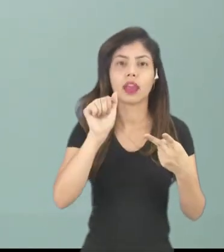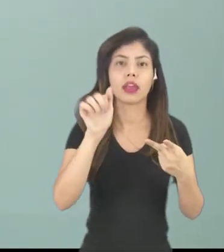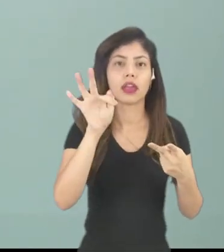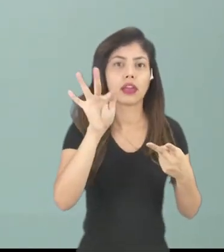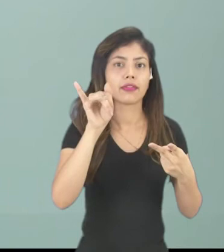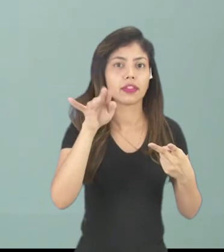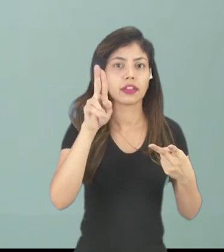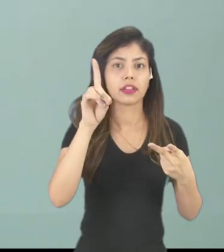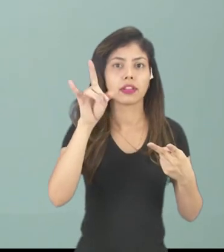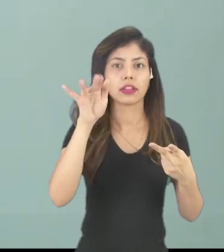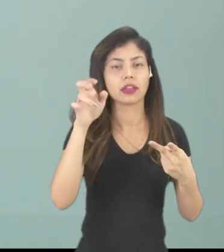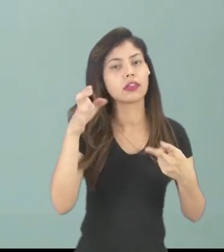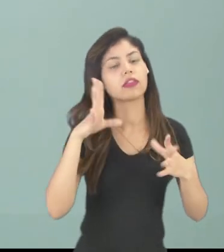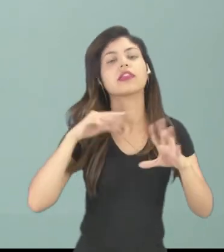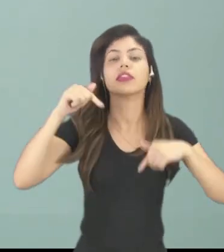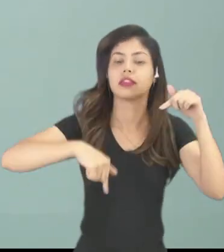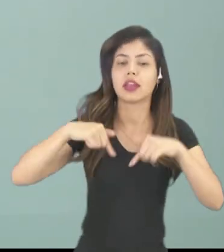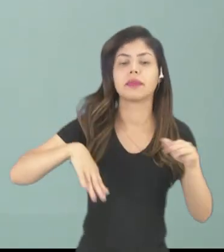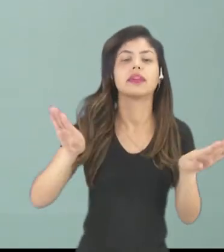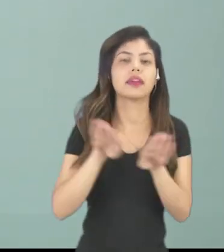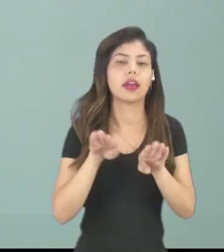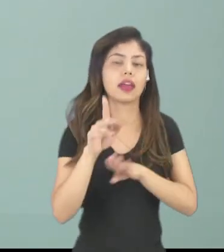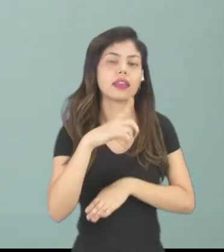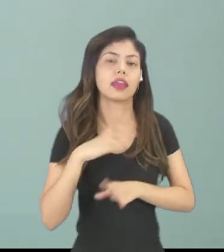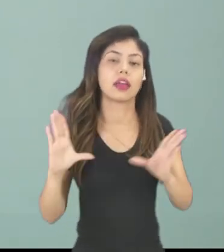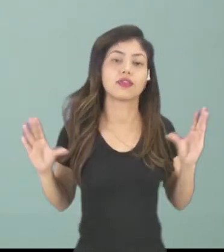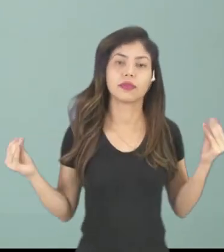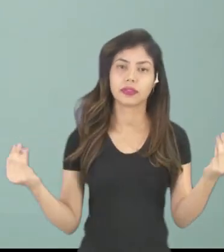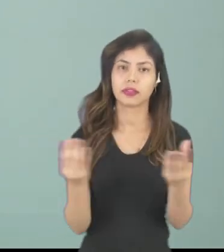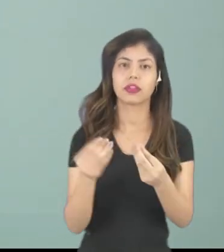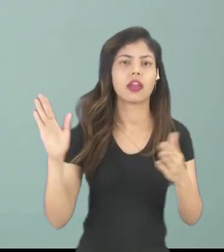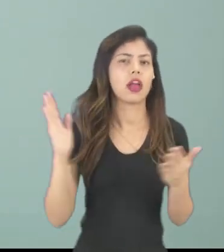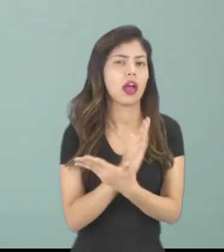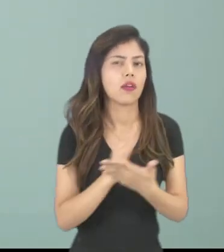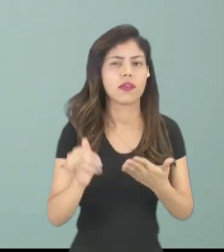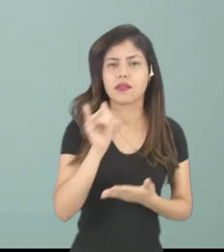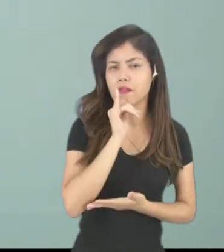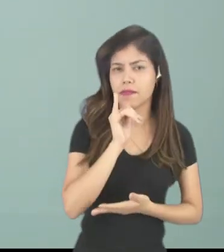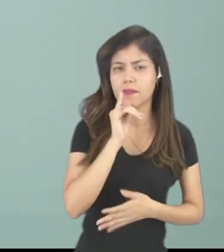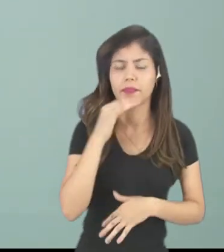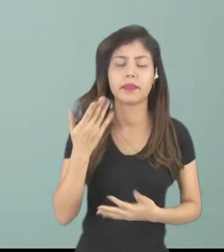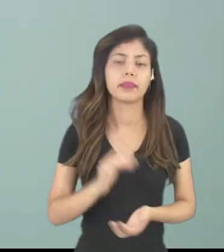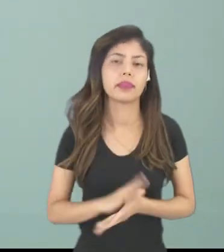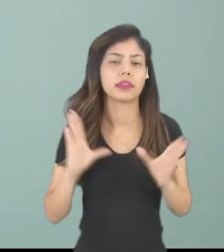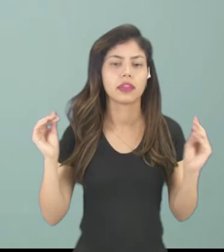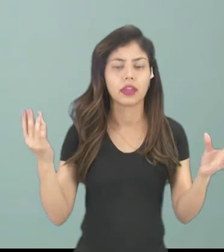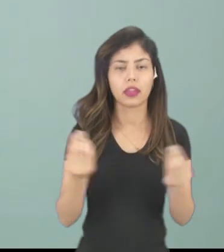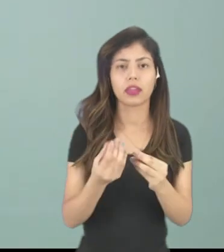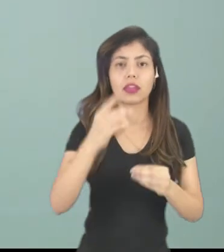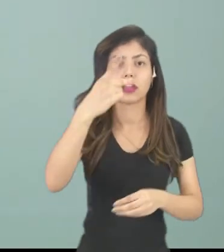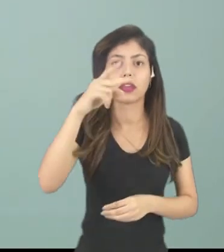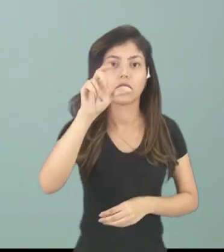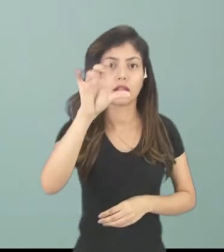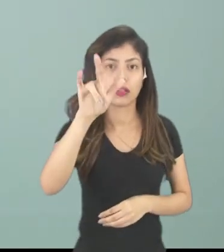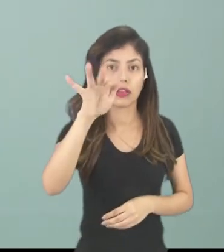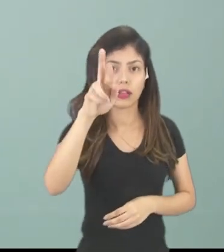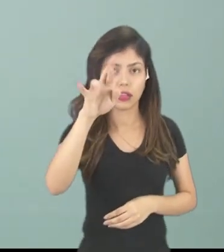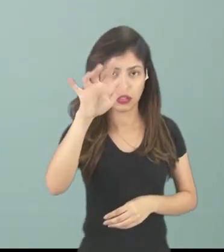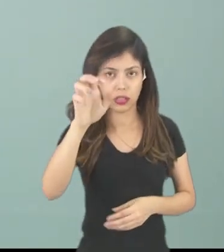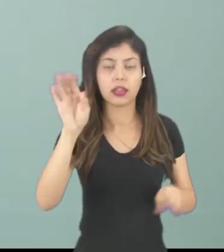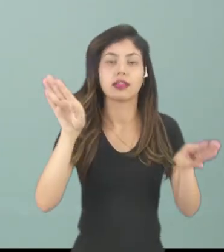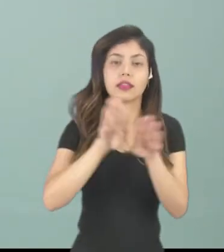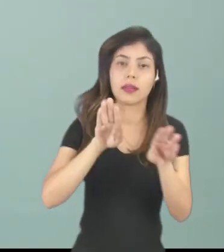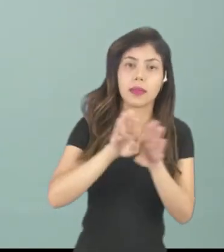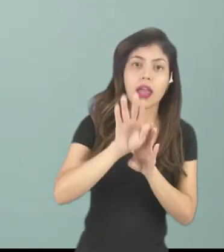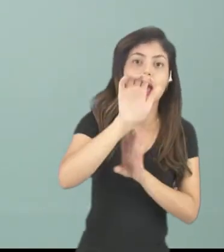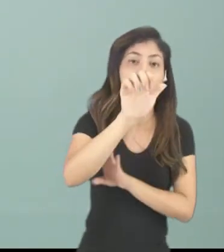afinidade química entre essas substâncias. Então, por exemplo, existem algumas substâncias que são classificadas como polares e outras como